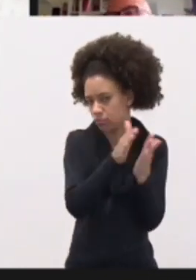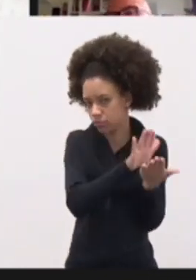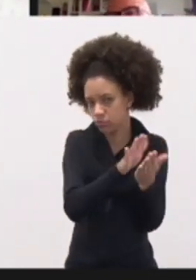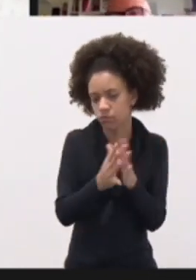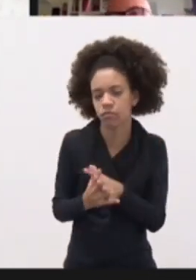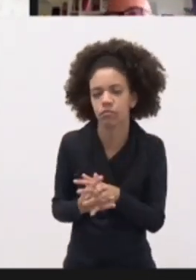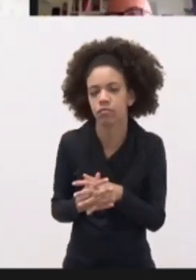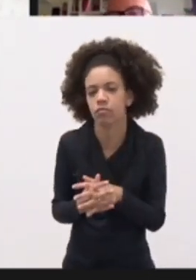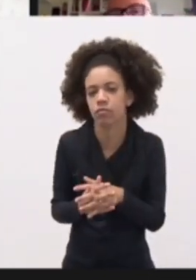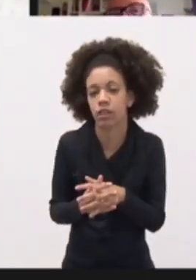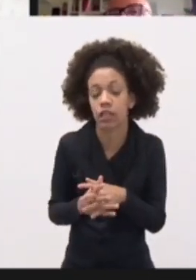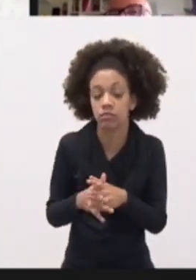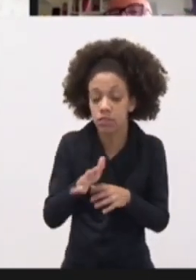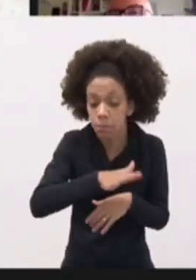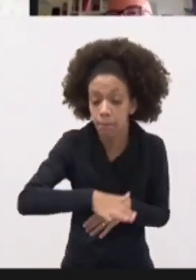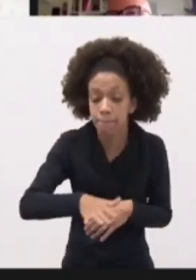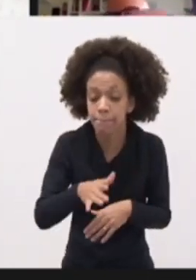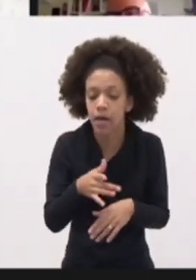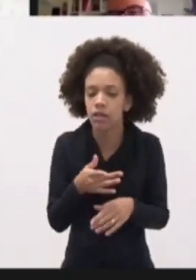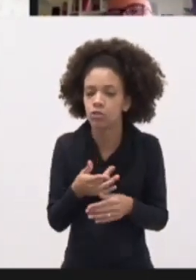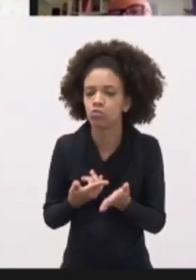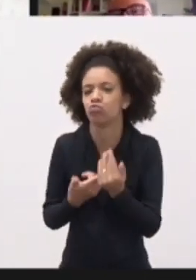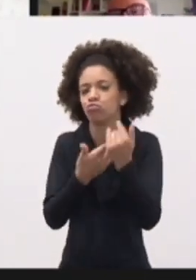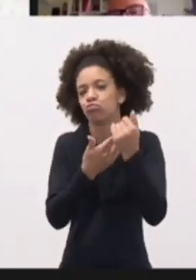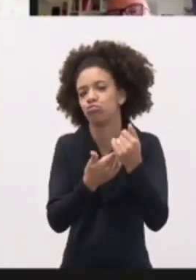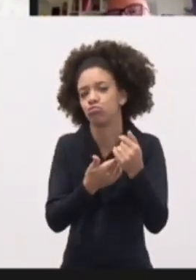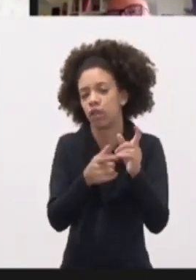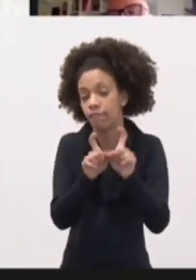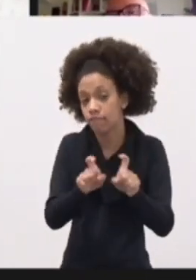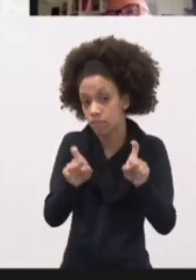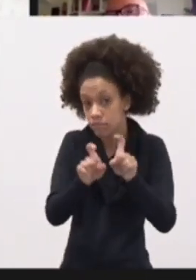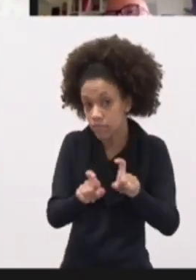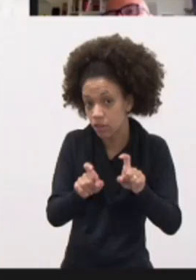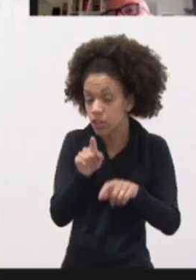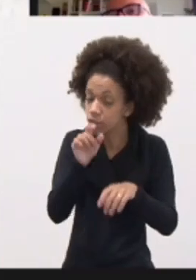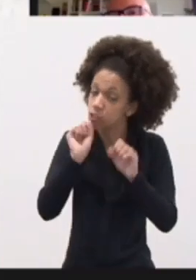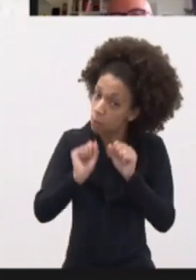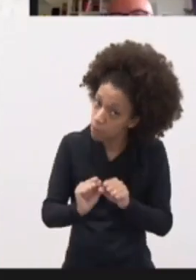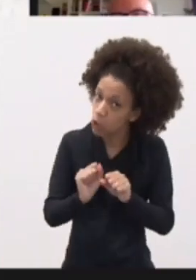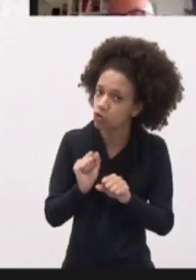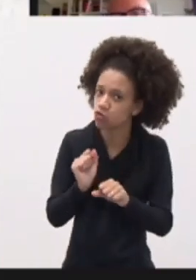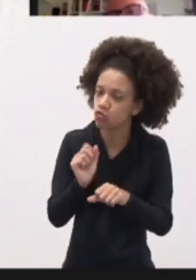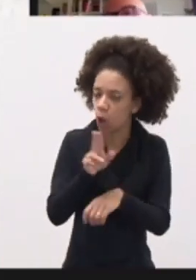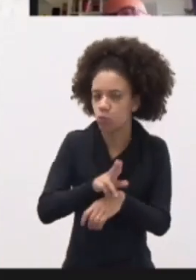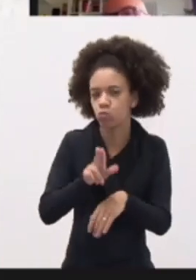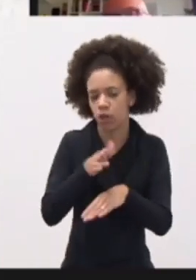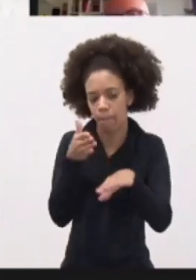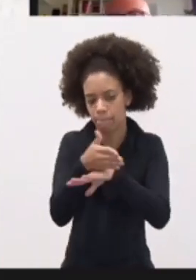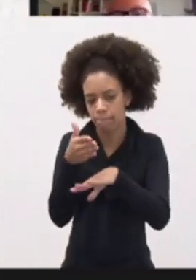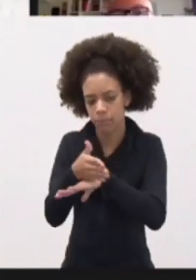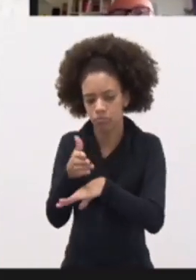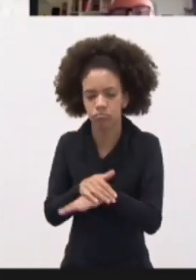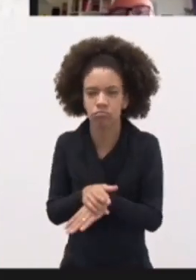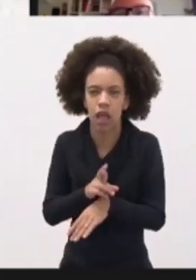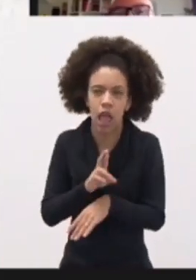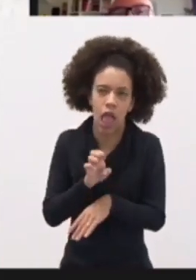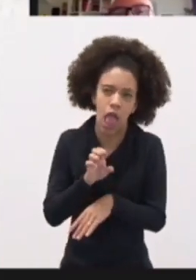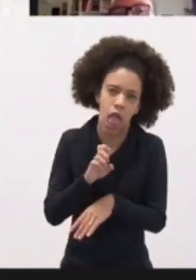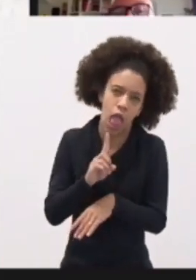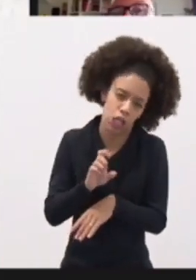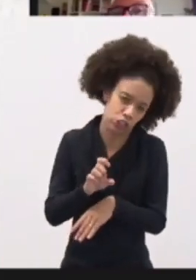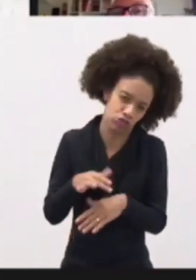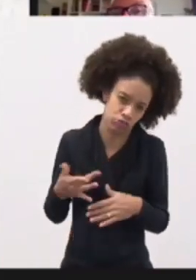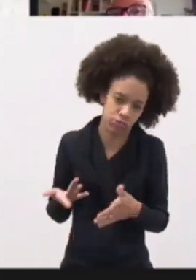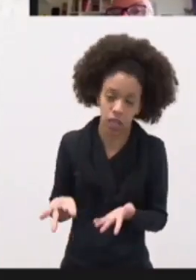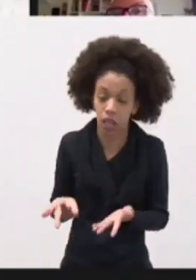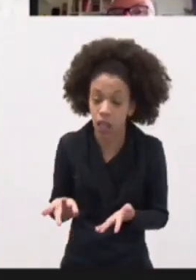espaços virtuais onde você pode utilizar esse recurso, né? A gente chama de RED. E